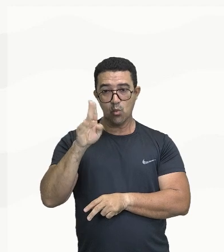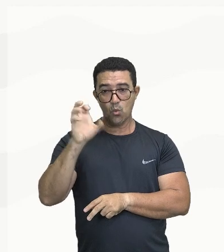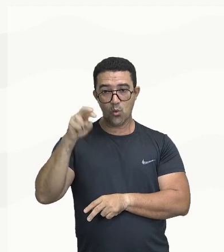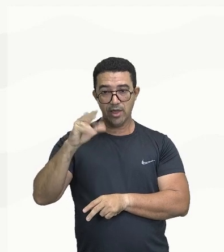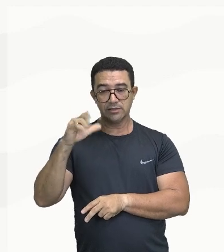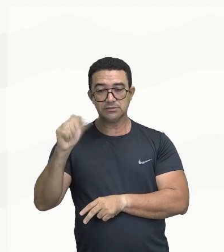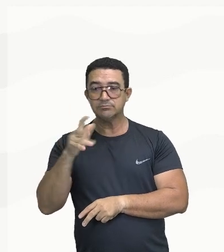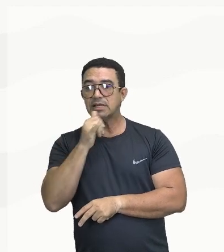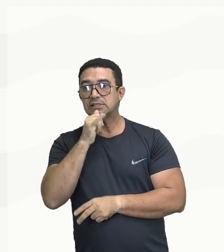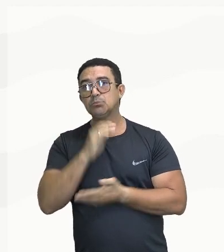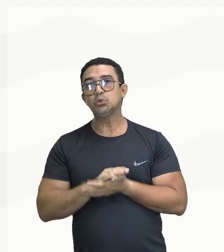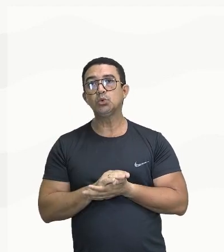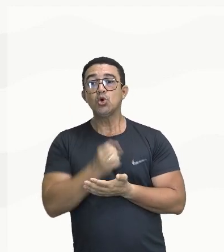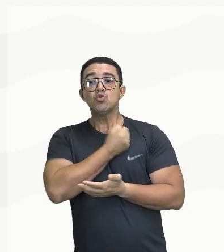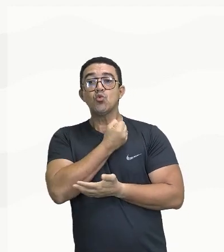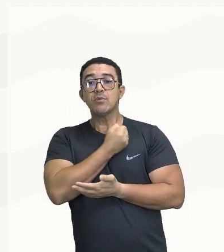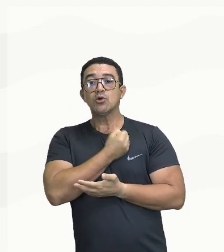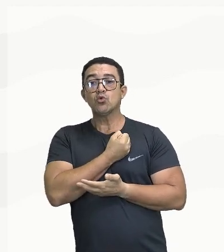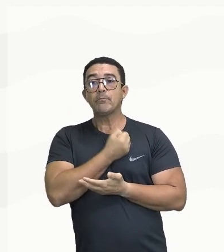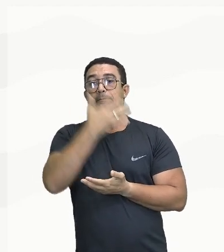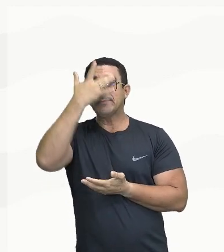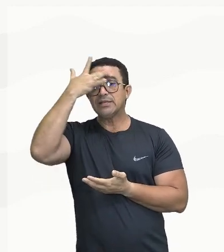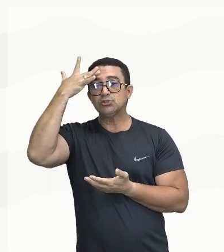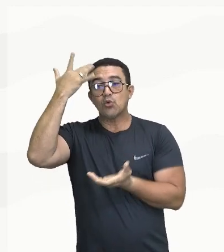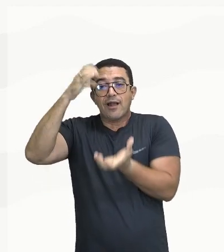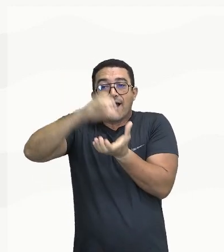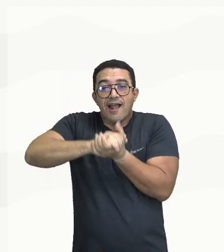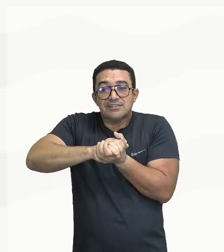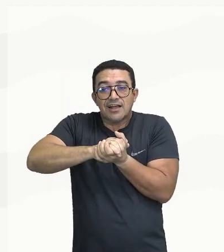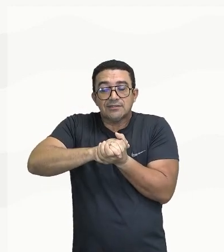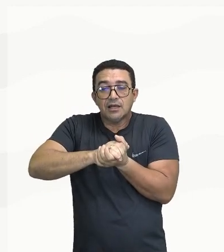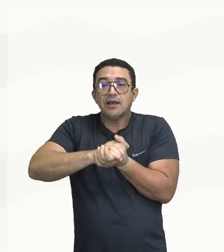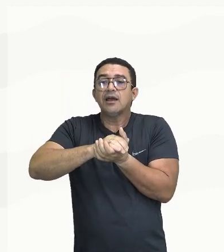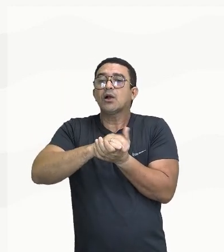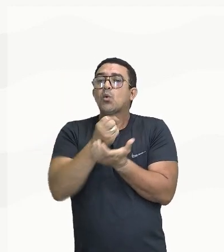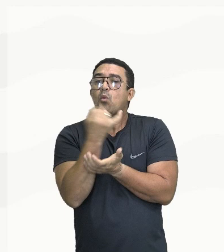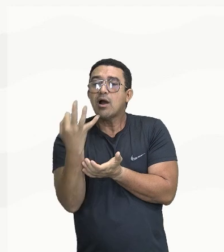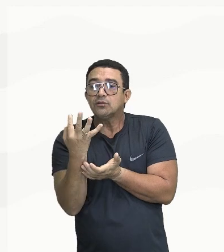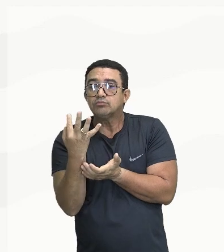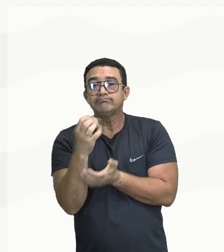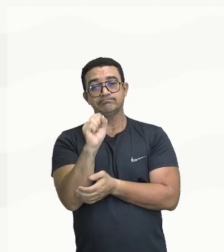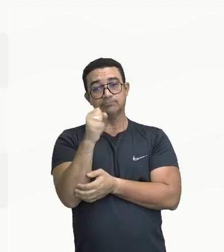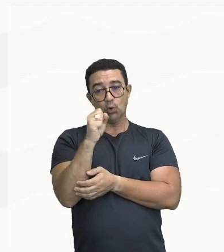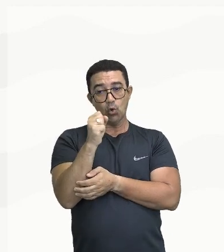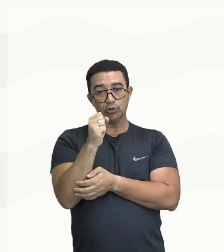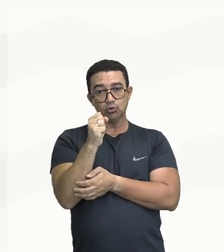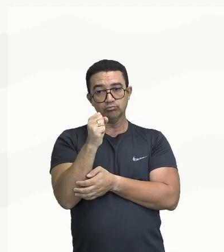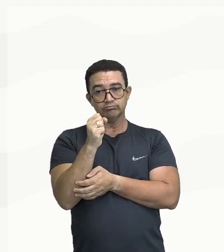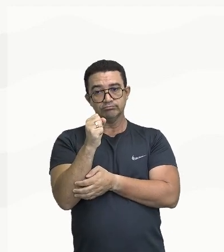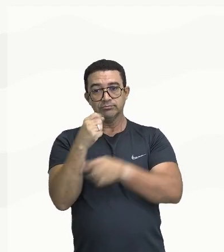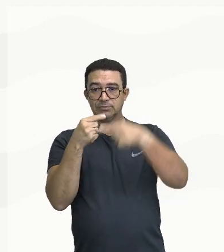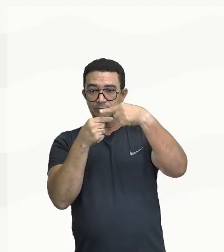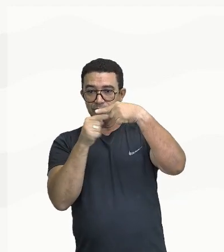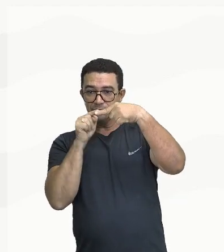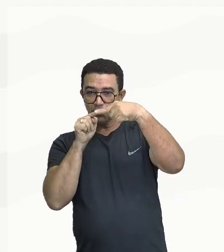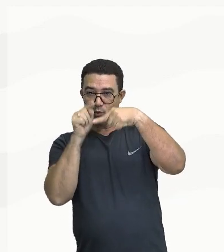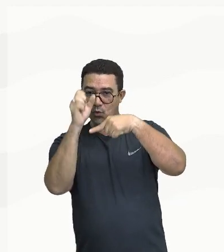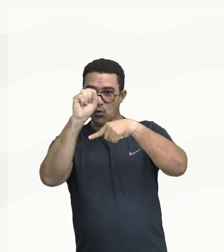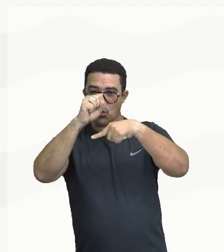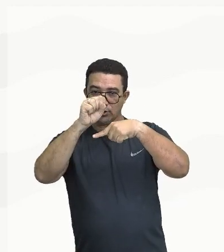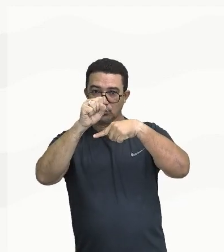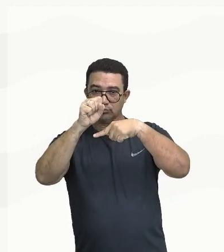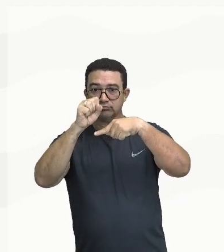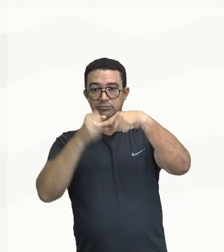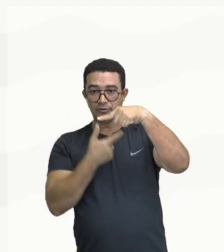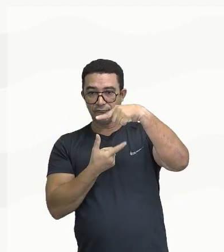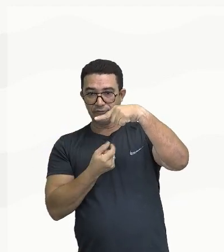de casados, professora Manuela. Eram 8 casados, então ficaria 8 sobre o total, 8